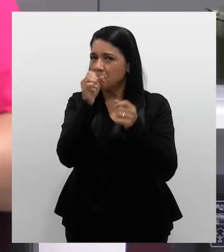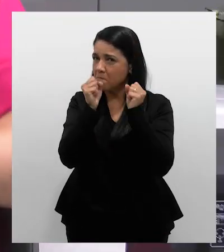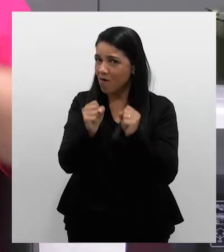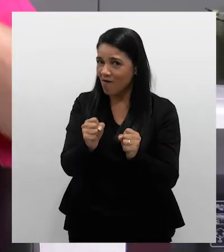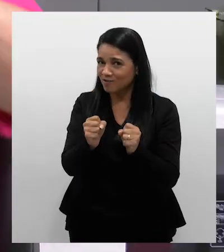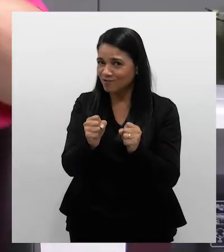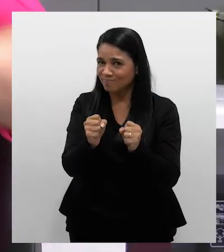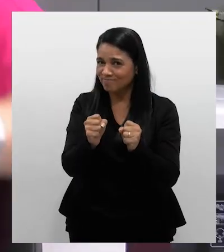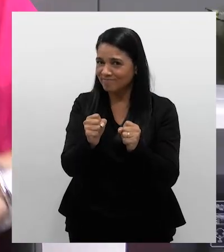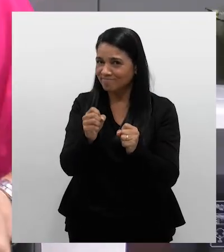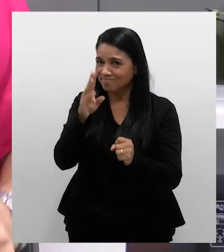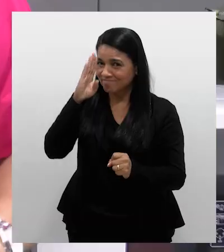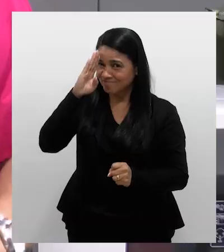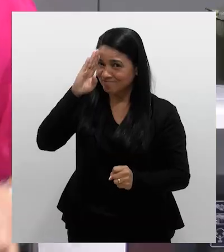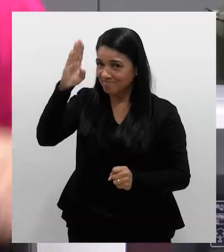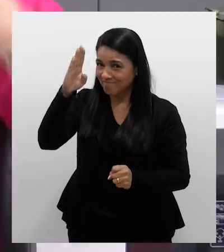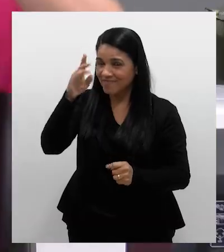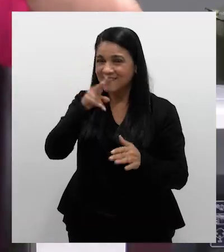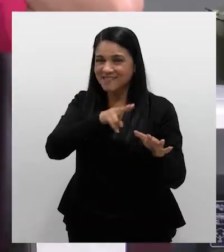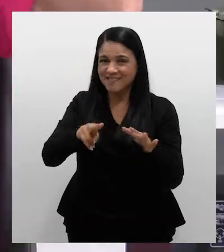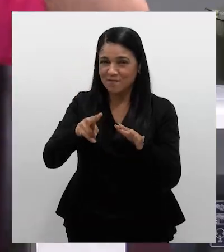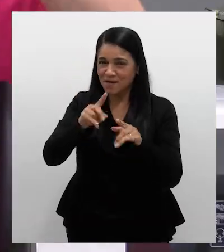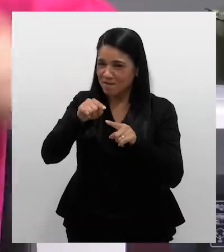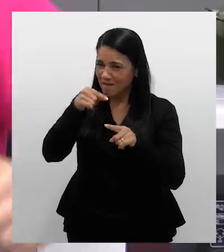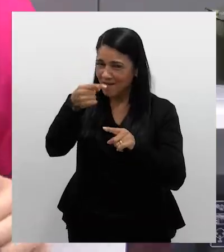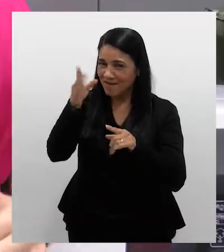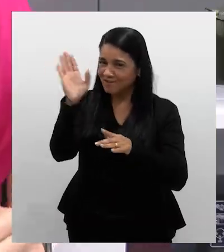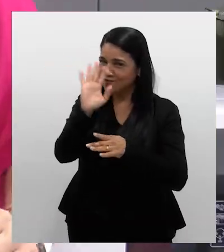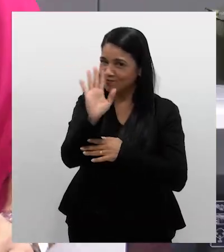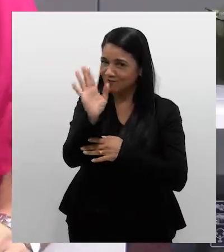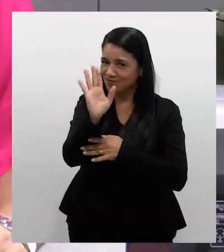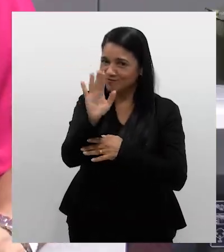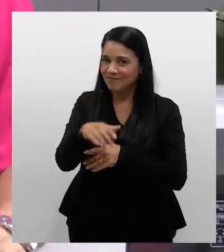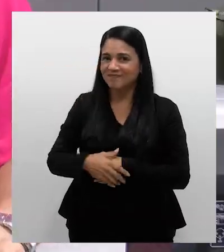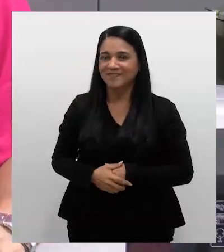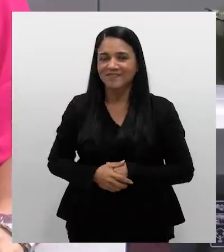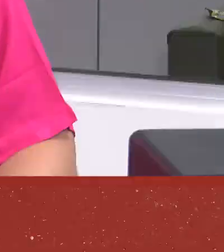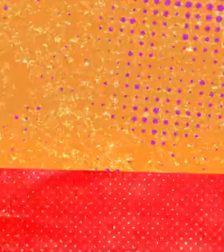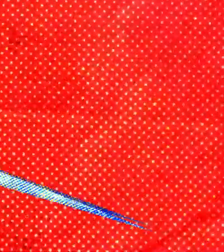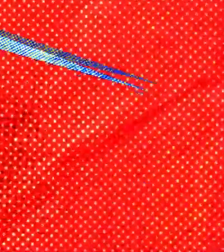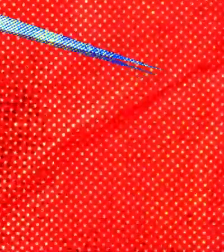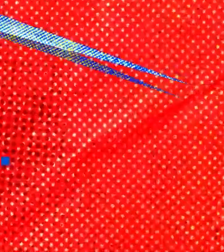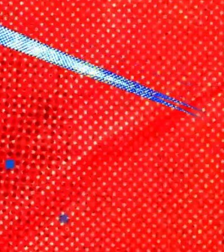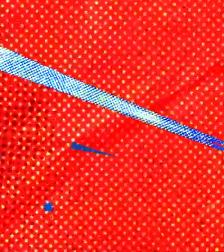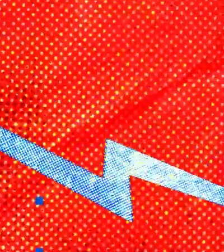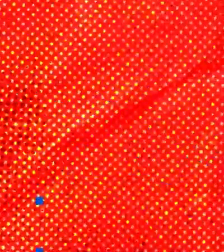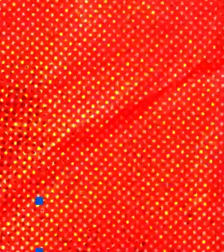conquista. Você pode. A gente se vê. Até semana que vem. Tchau, tchau.